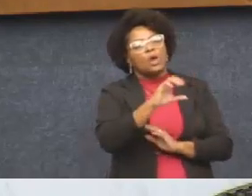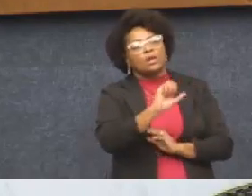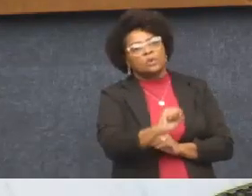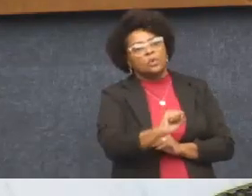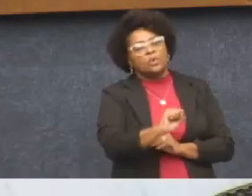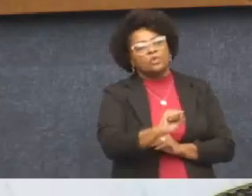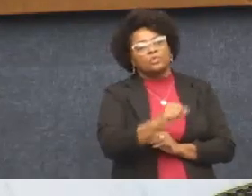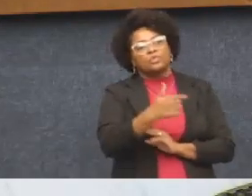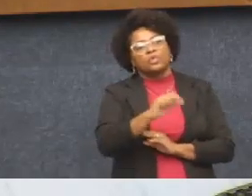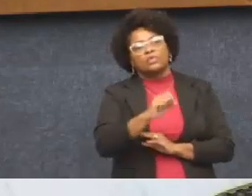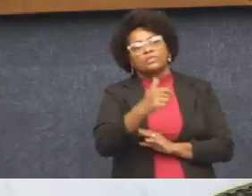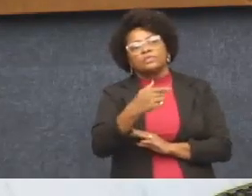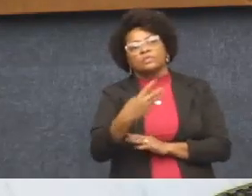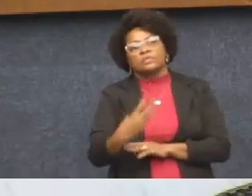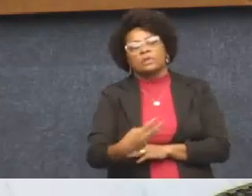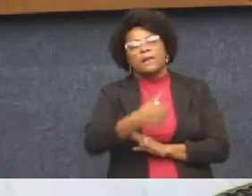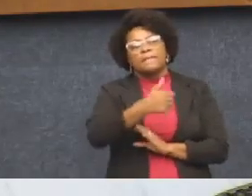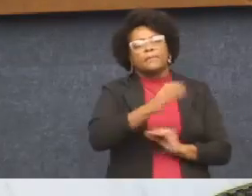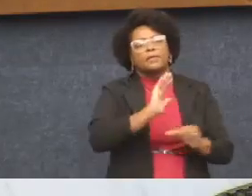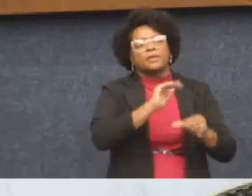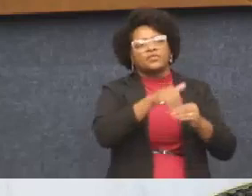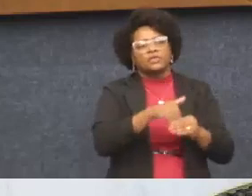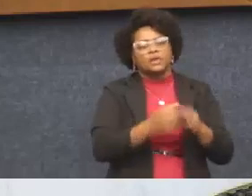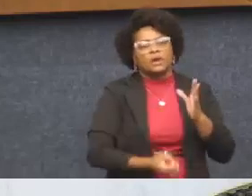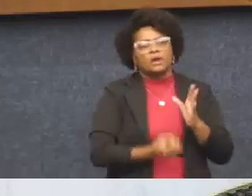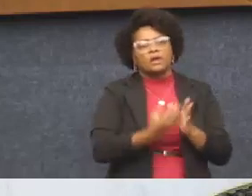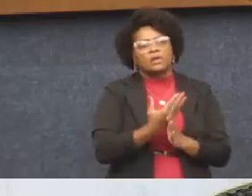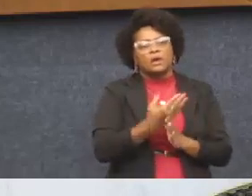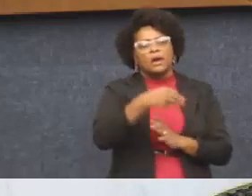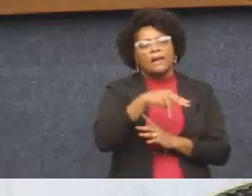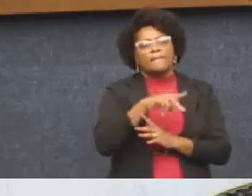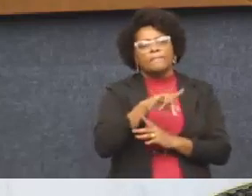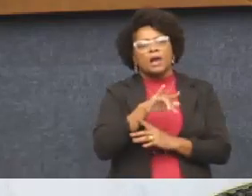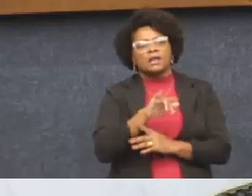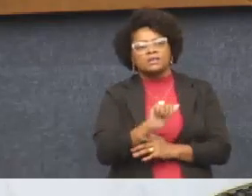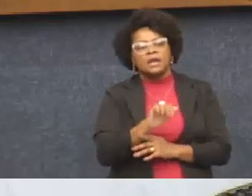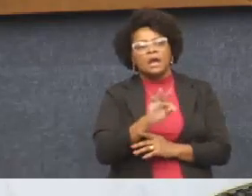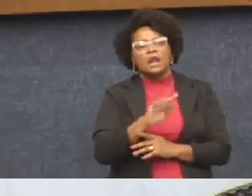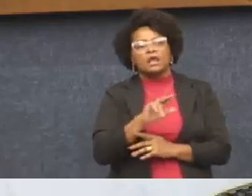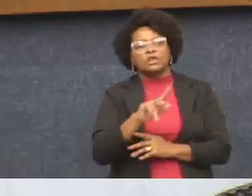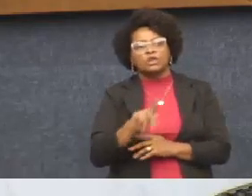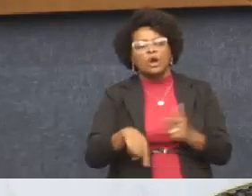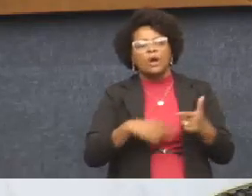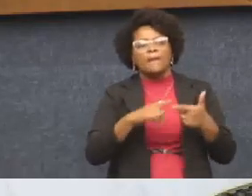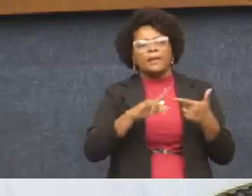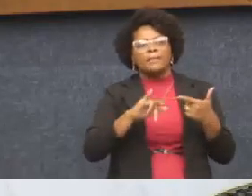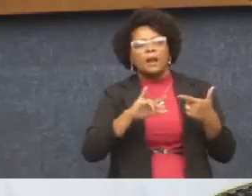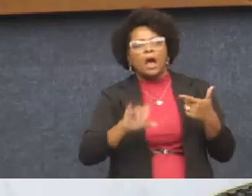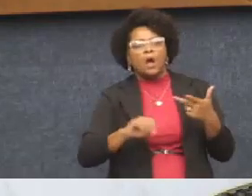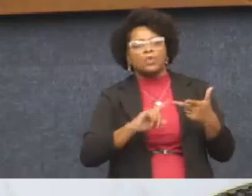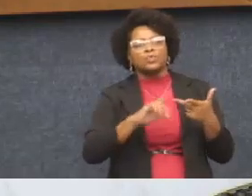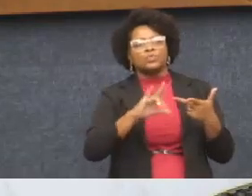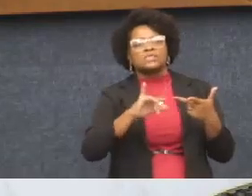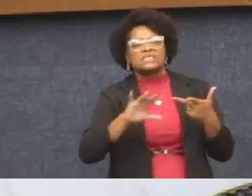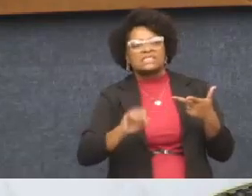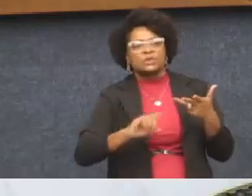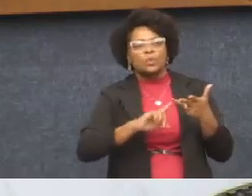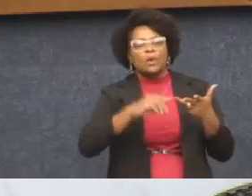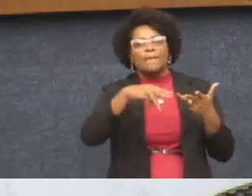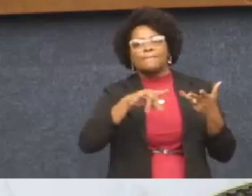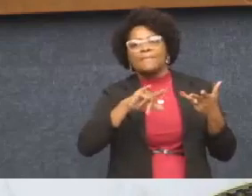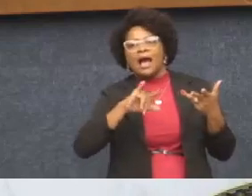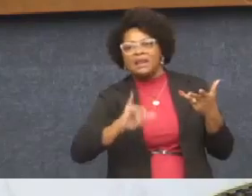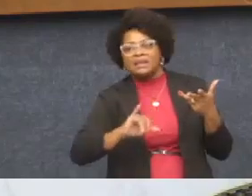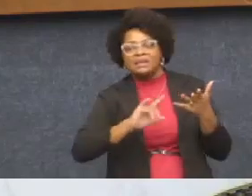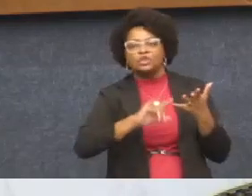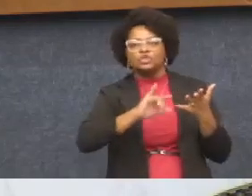548/2023, primeiro turno. Autoria, vereadora Marcela Trópia, Braulio Lara, Ciro Pereira, professora Marli, professor Juliano